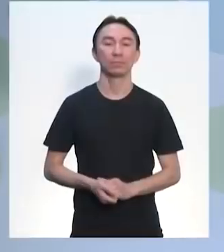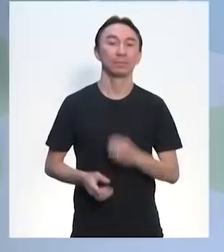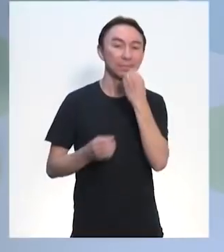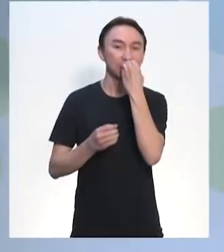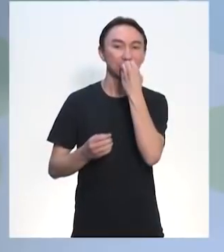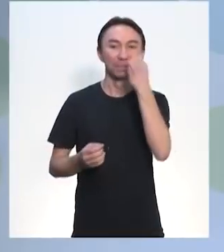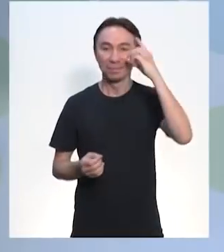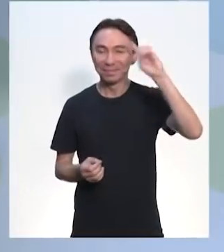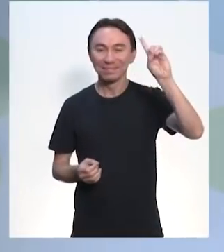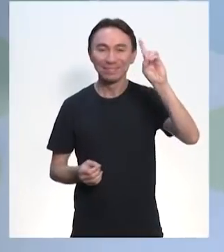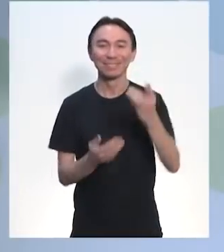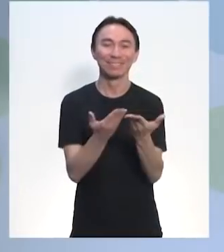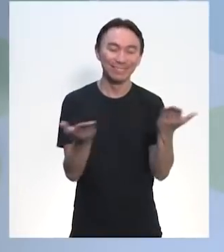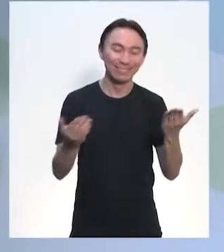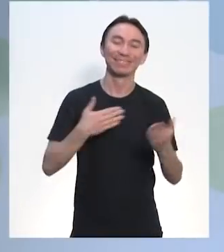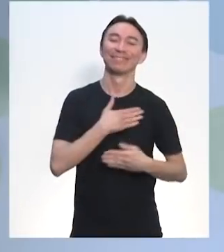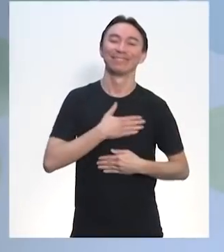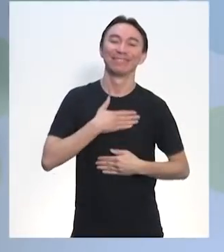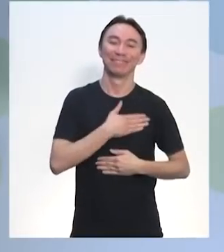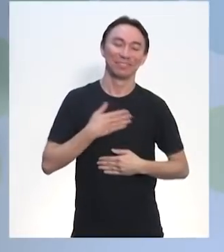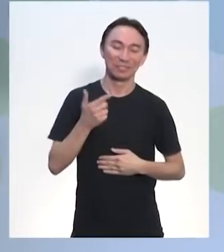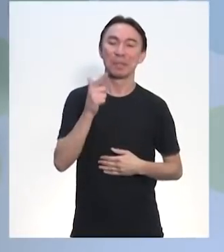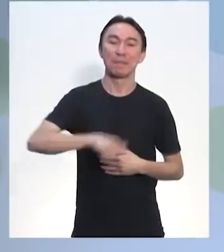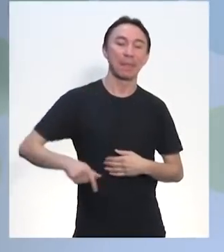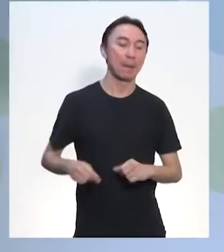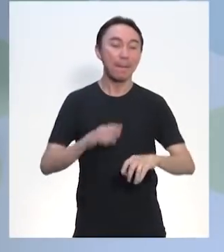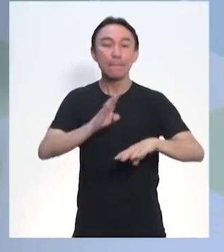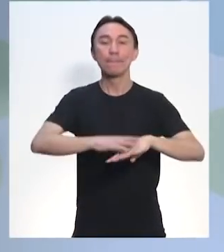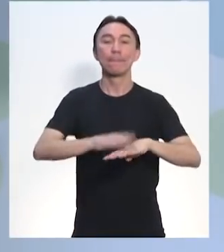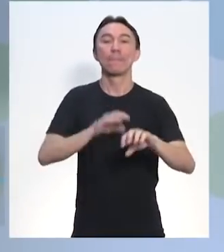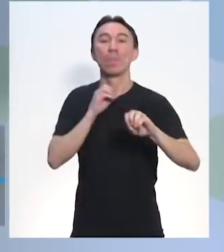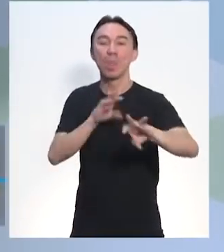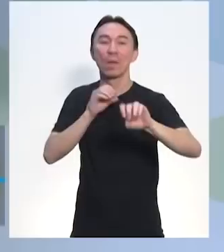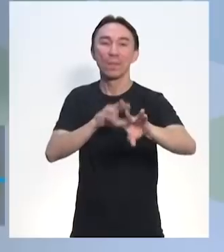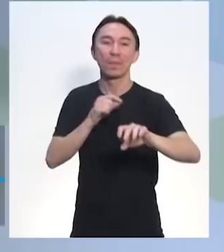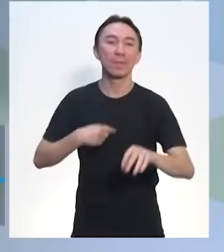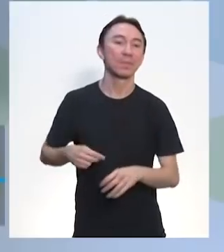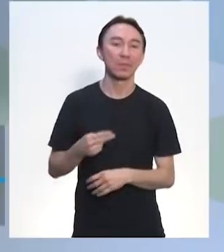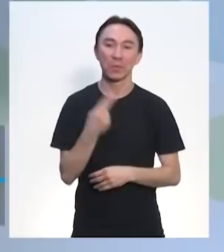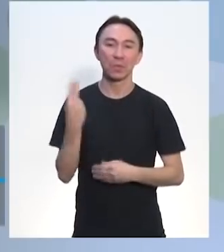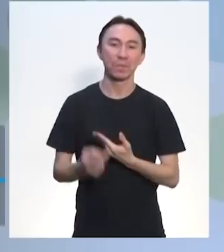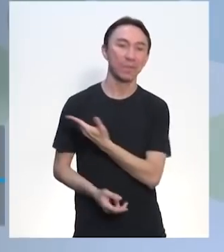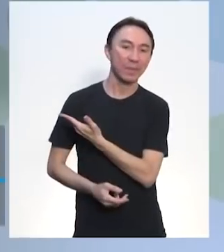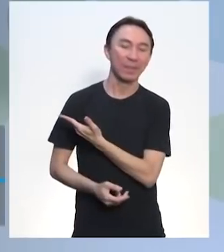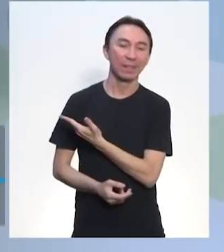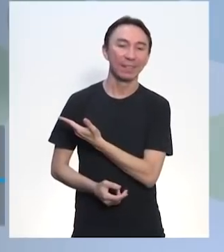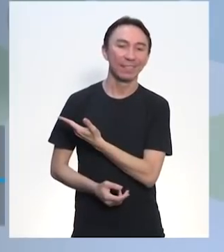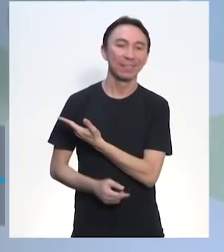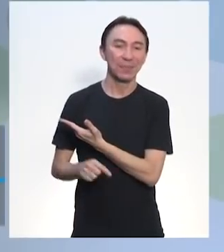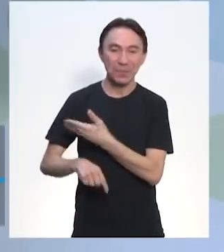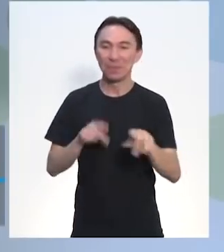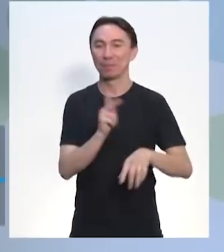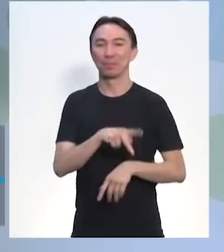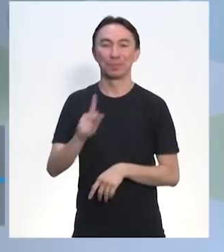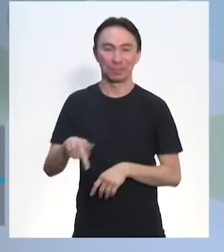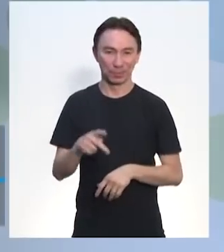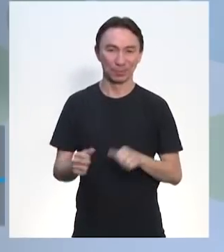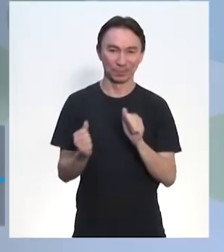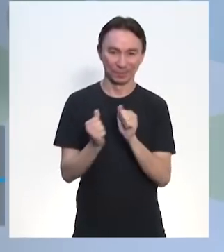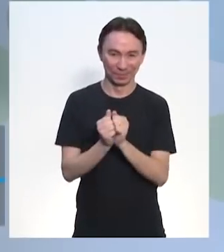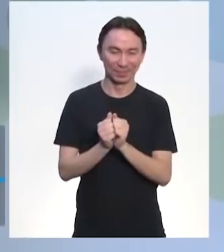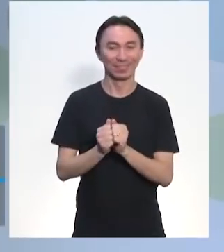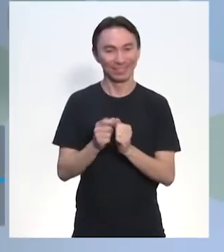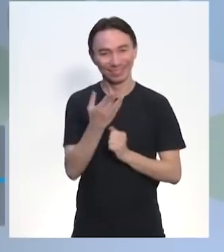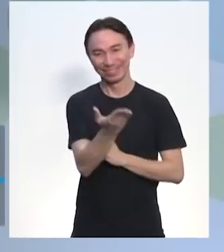Bom dia! Sejam todos bem-vindos para mais uma aula de matemática. Meu nome é Jonas, vou ser o professor de vocês hoje. E começando aqui um